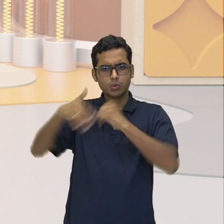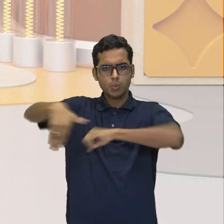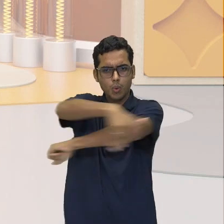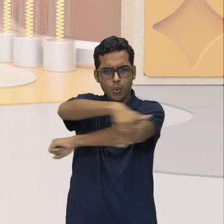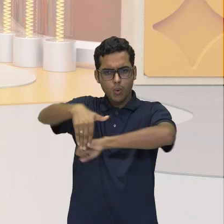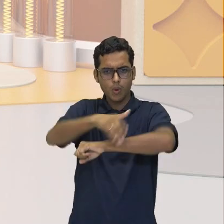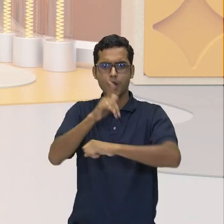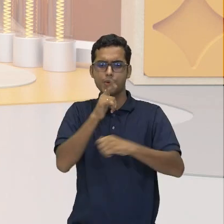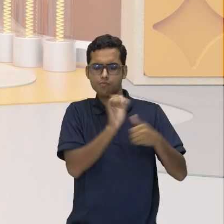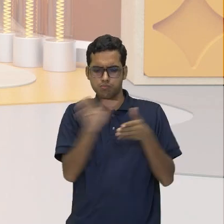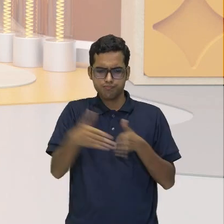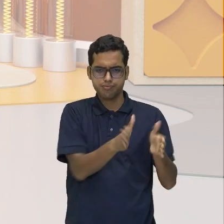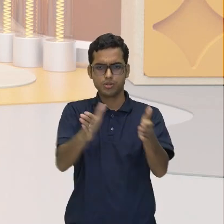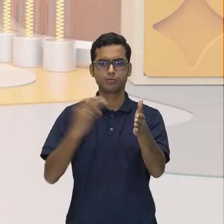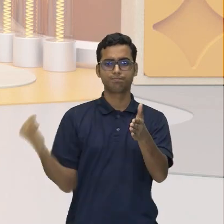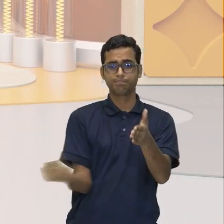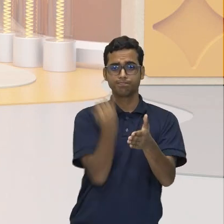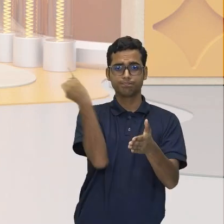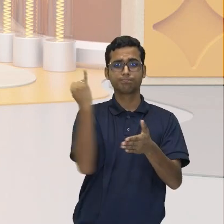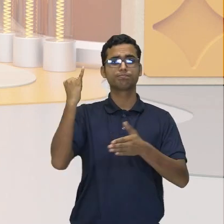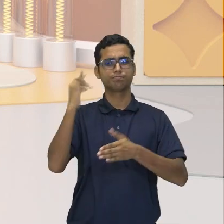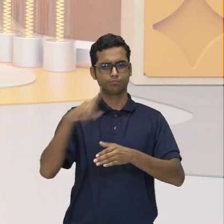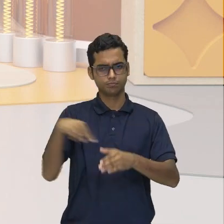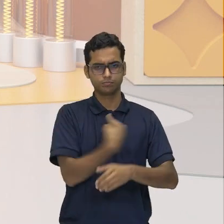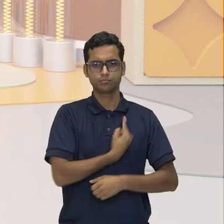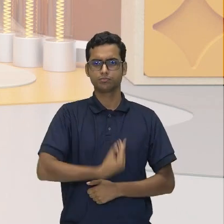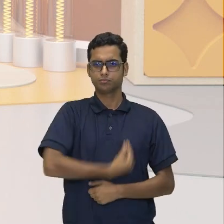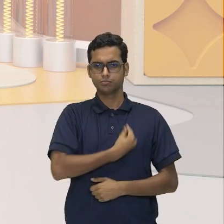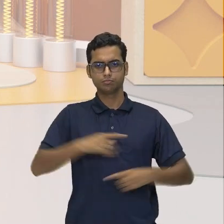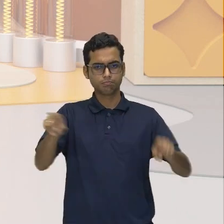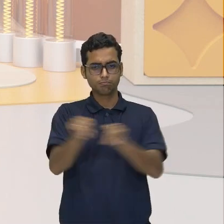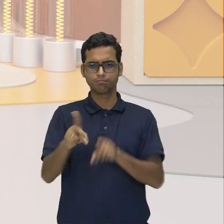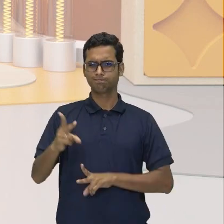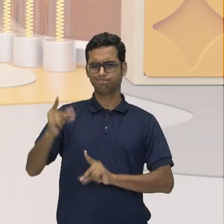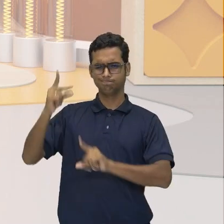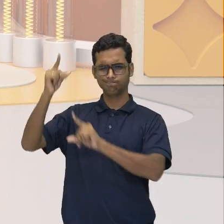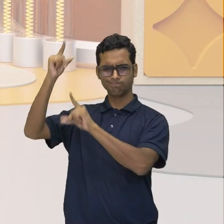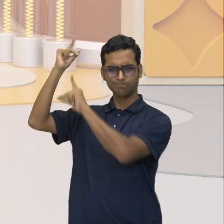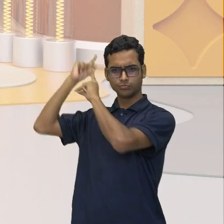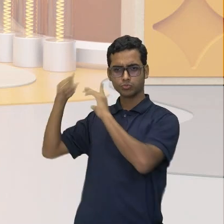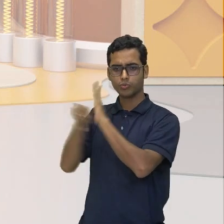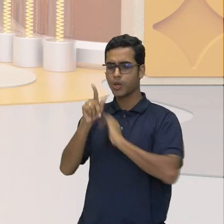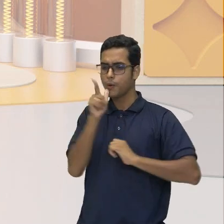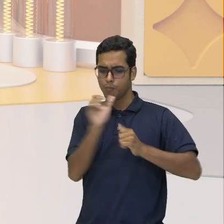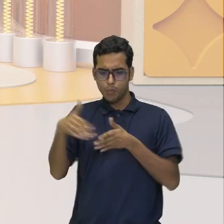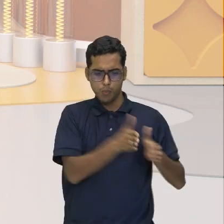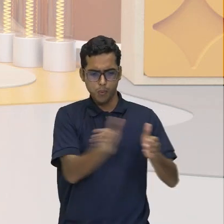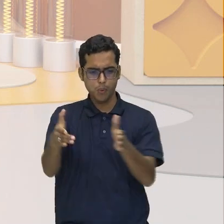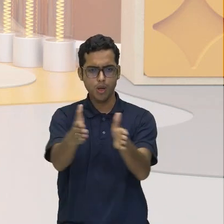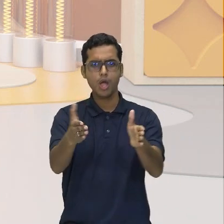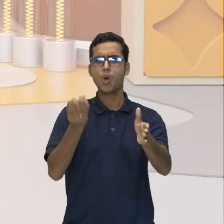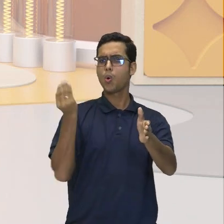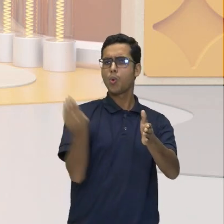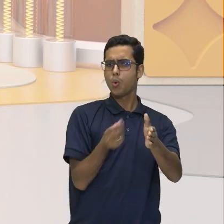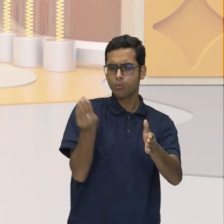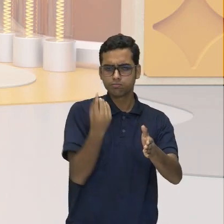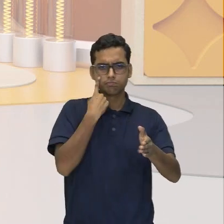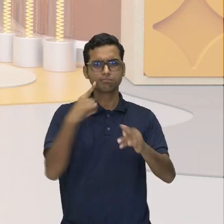hidrográfica muito importante. Então, naquela época, os rios, eles funcionavam como